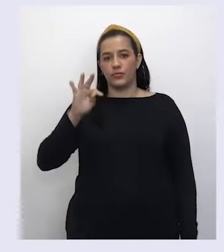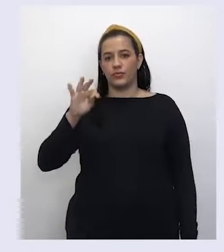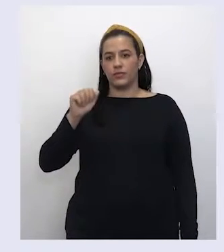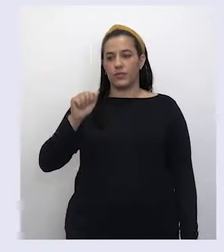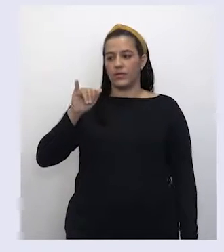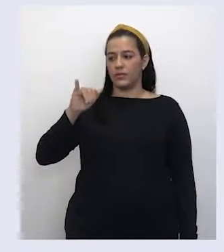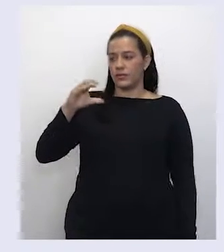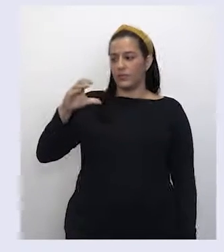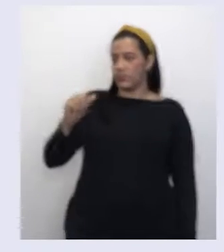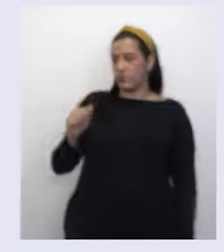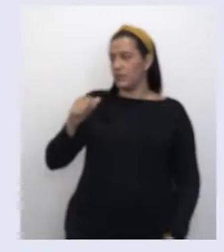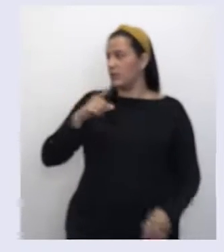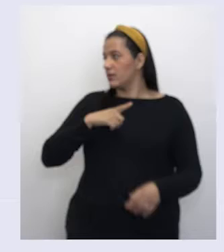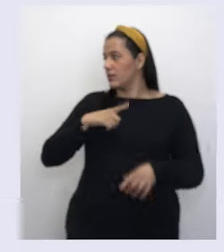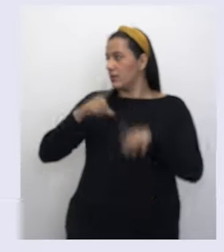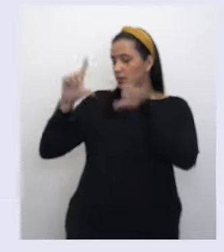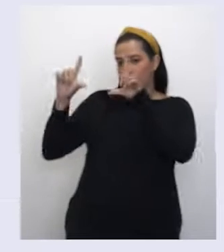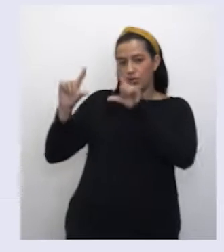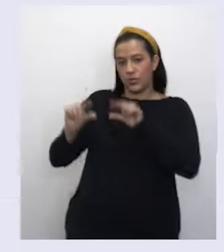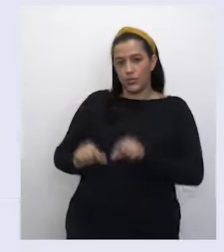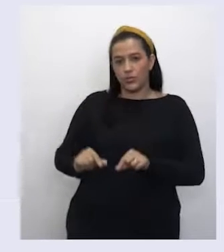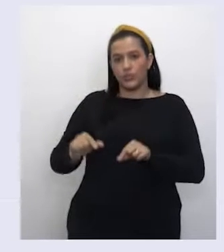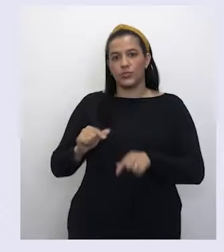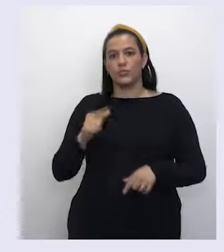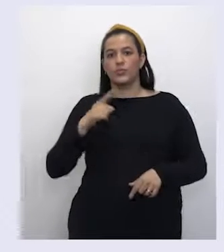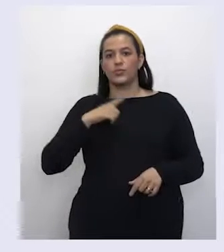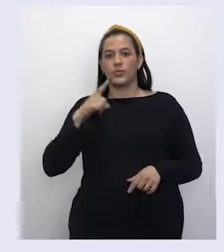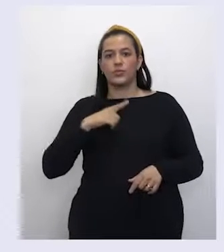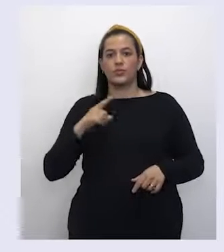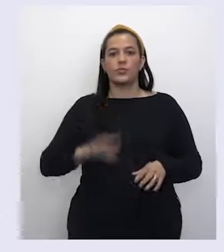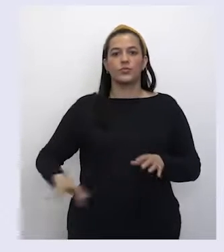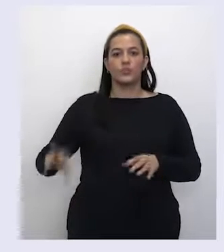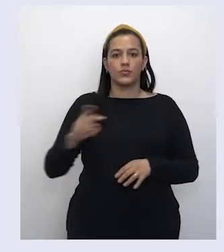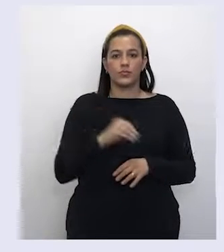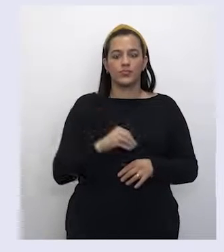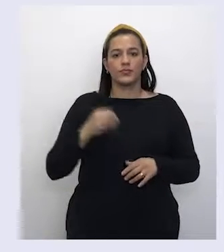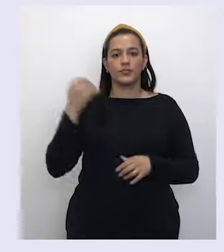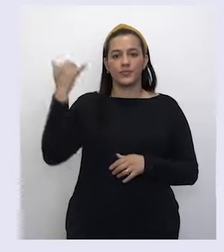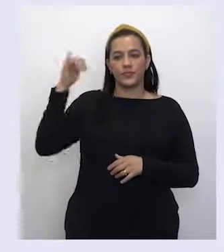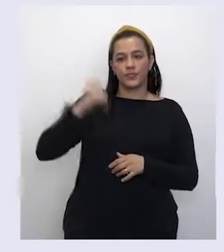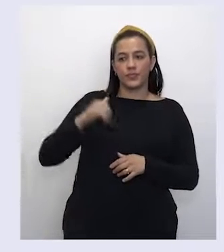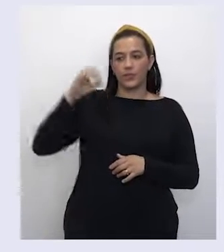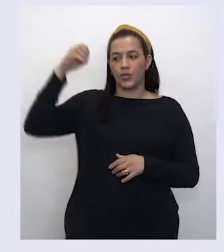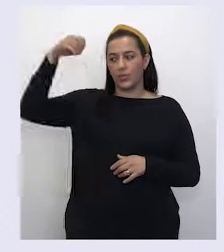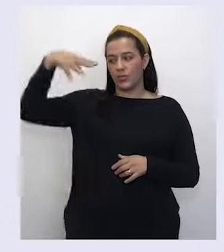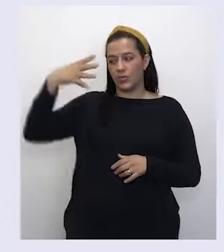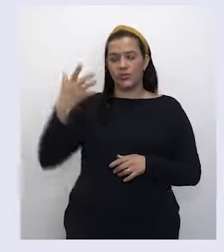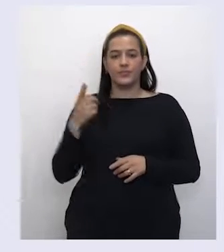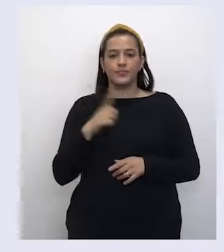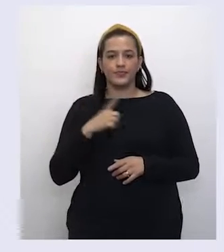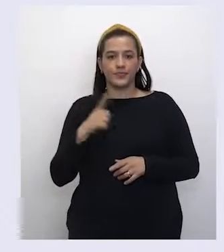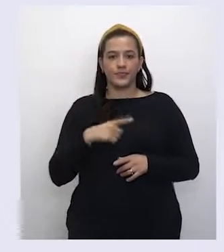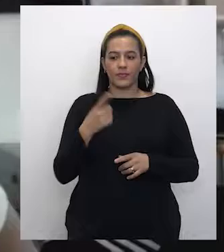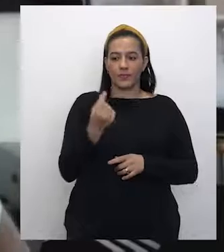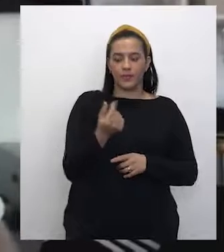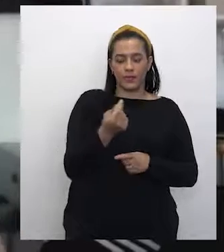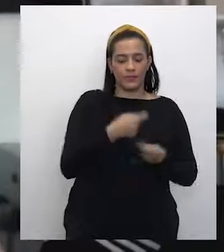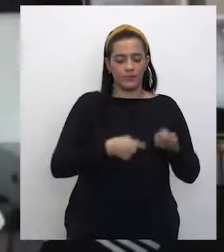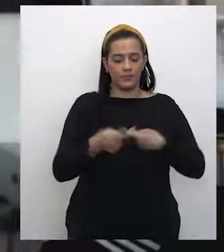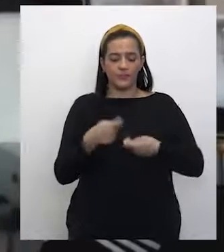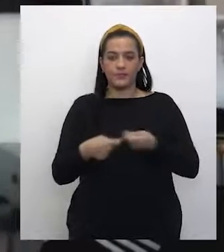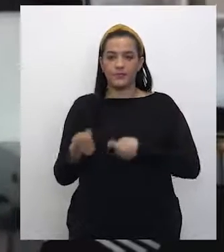reduz gastos de empresas, reduz gastos de governos, e ajuda aí a economia da